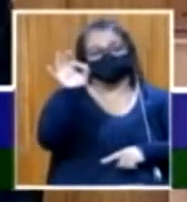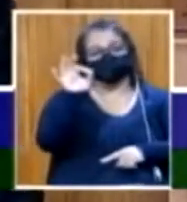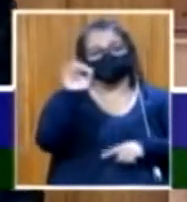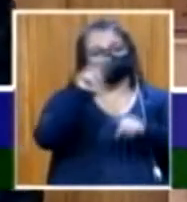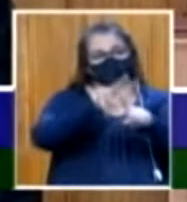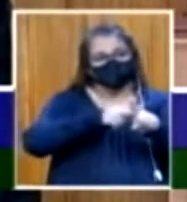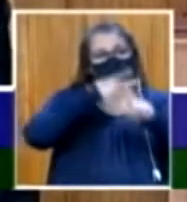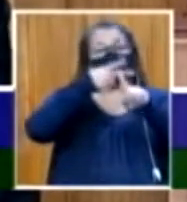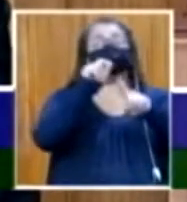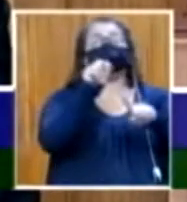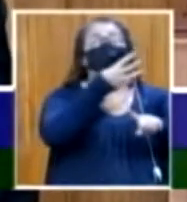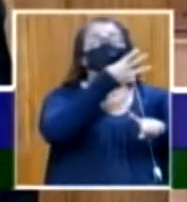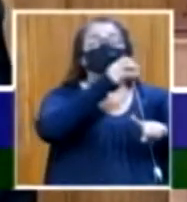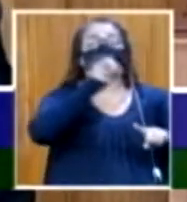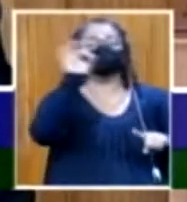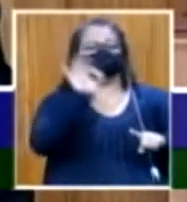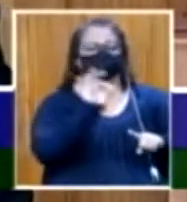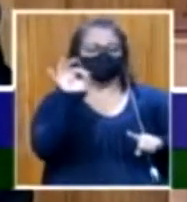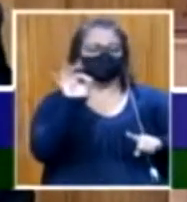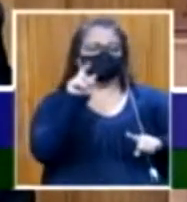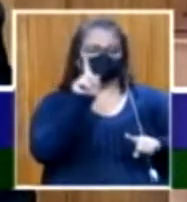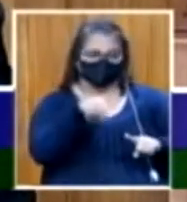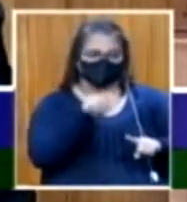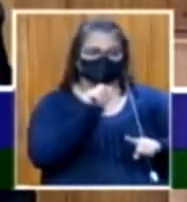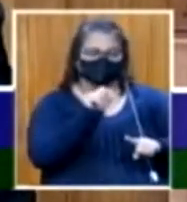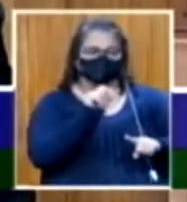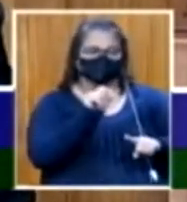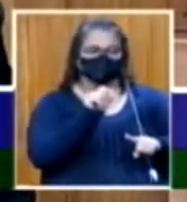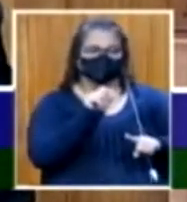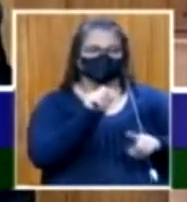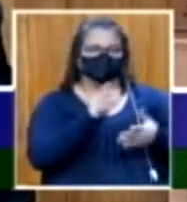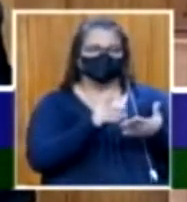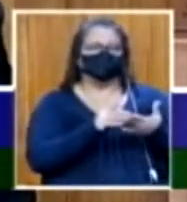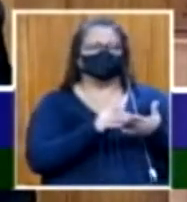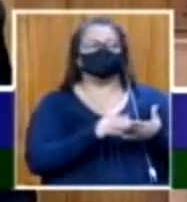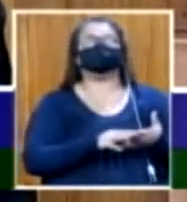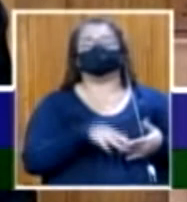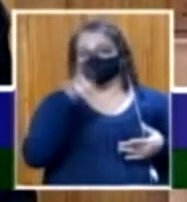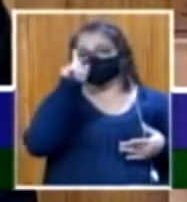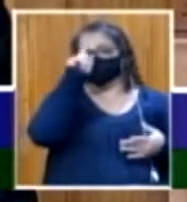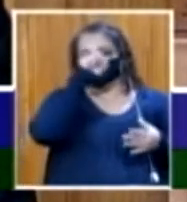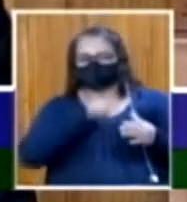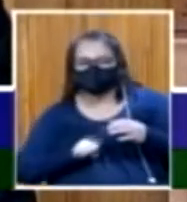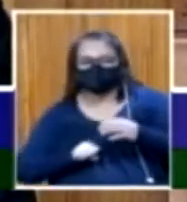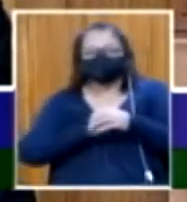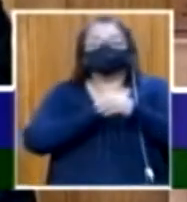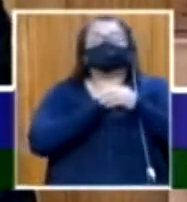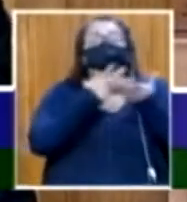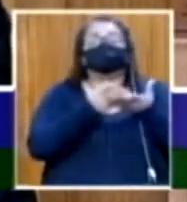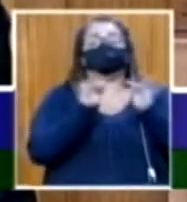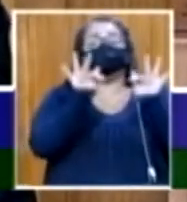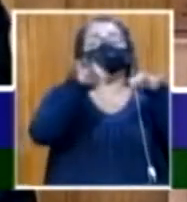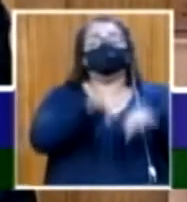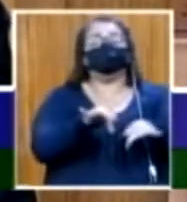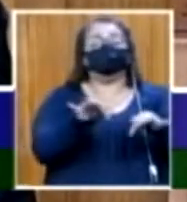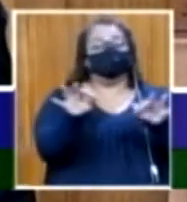quase 300%. Ou seja, nós estamos falando de algo que vai impactar no custo final dos produtos